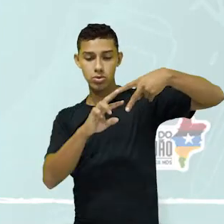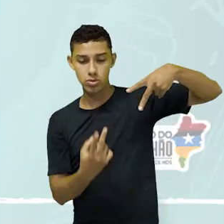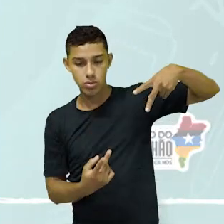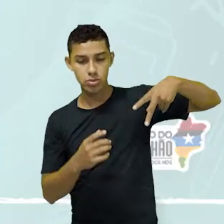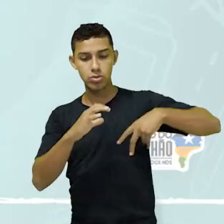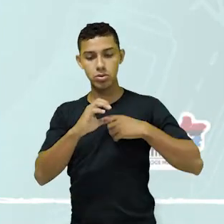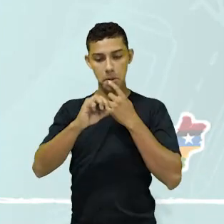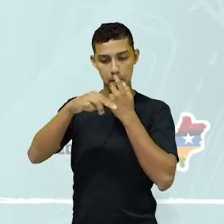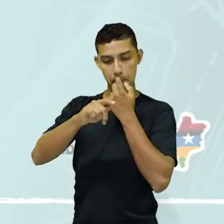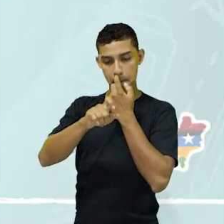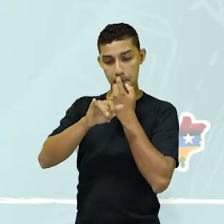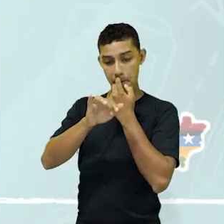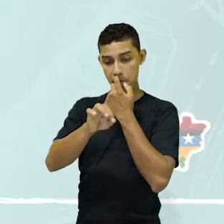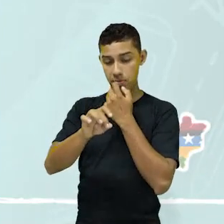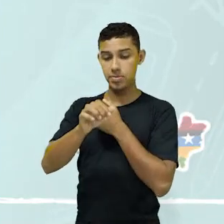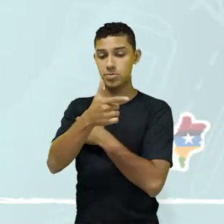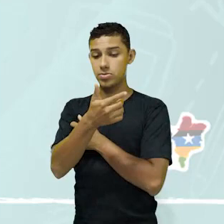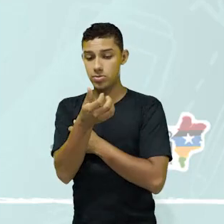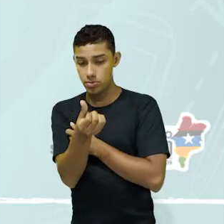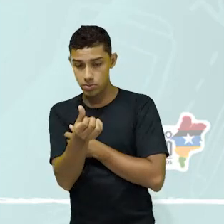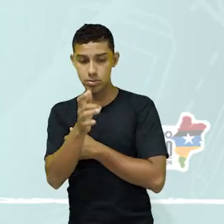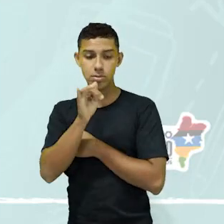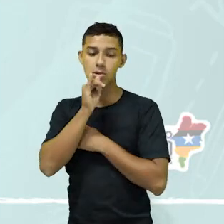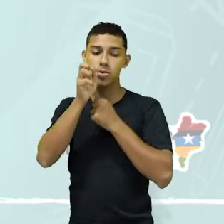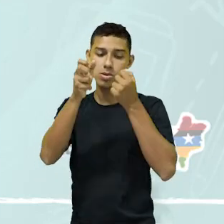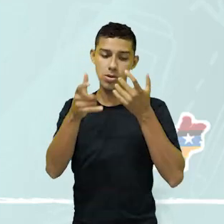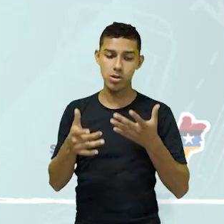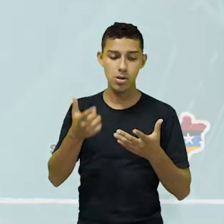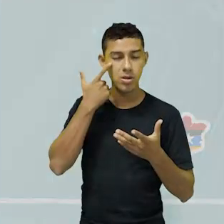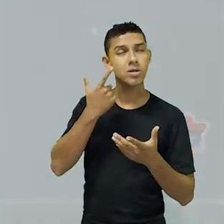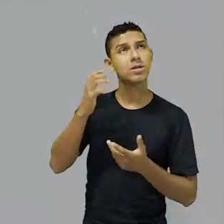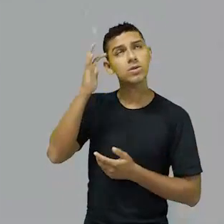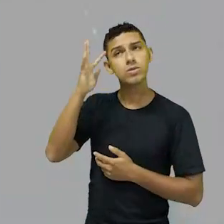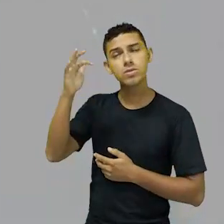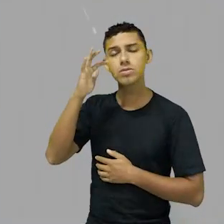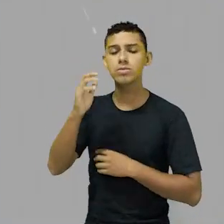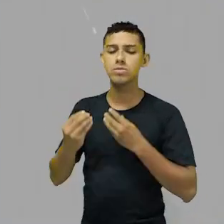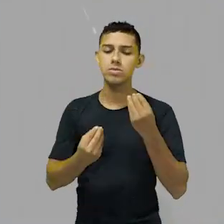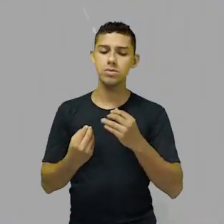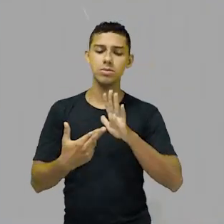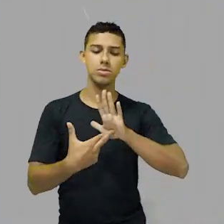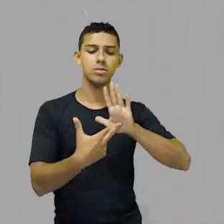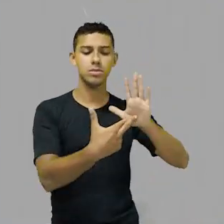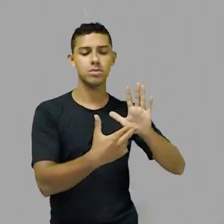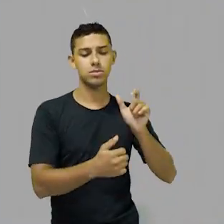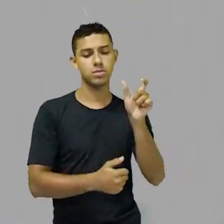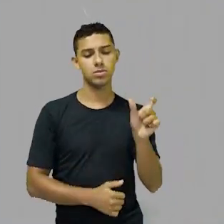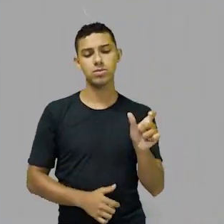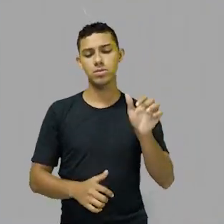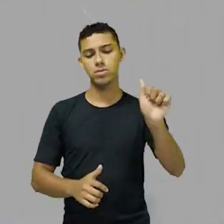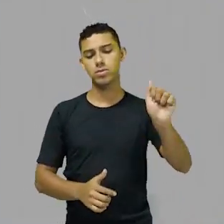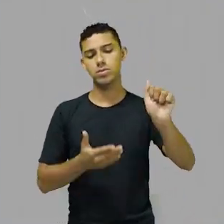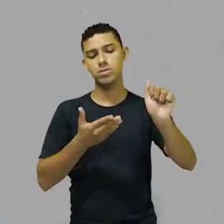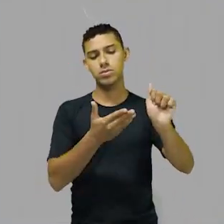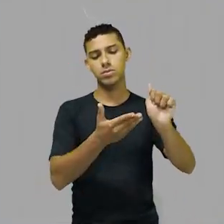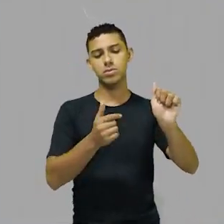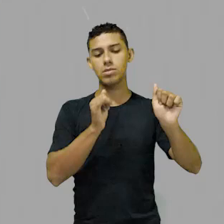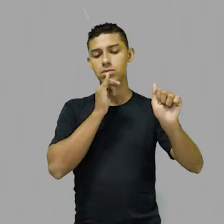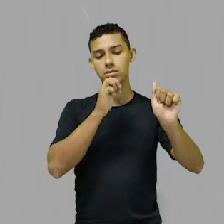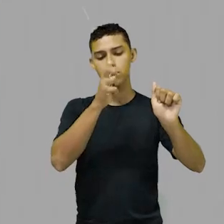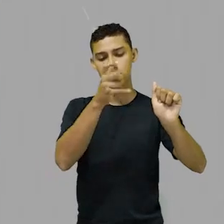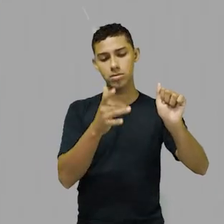guanina, ele quer saber, ele quer ter informações a respeito da guanina, ok? Letra A, ele está dizendo